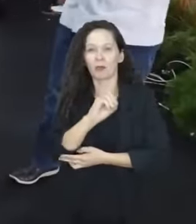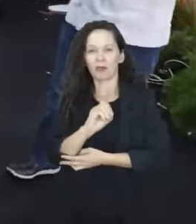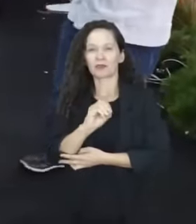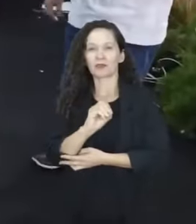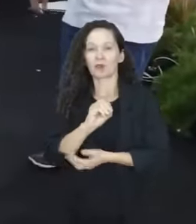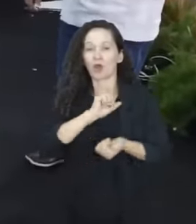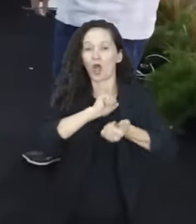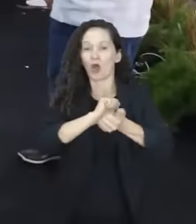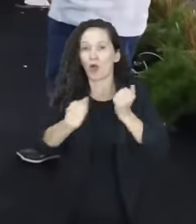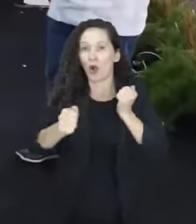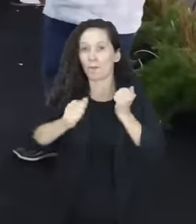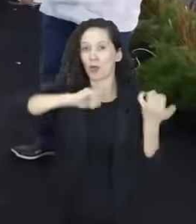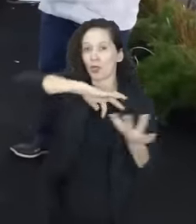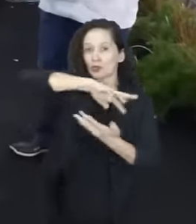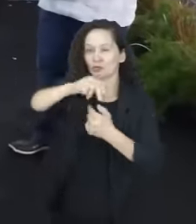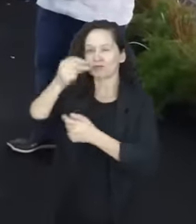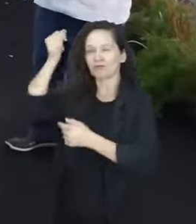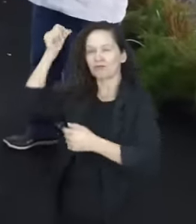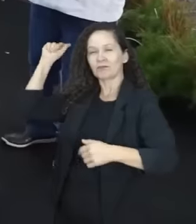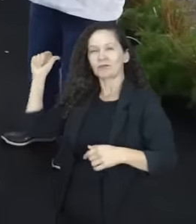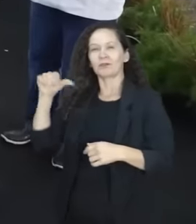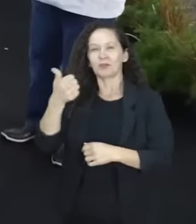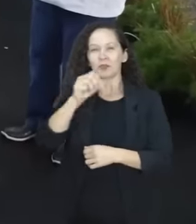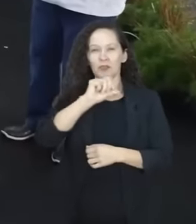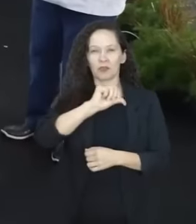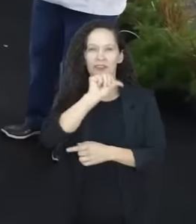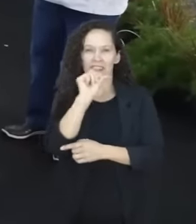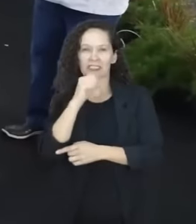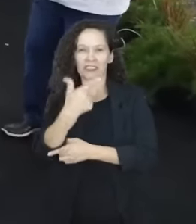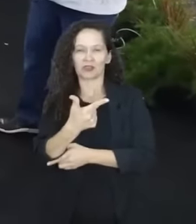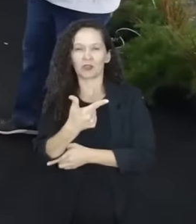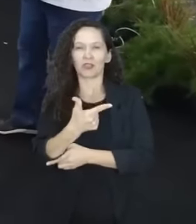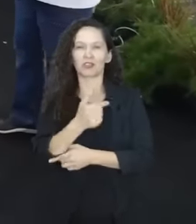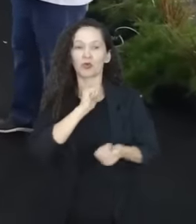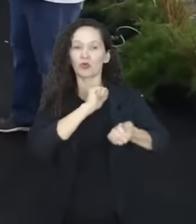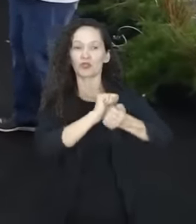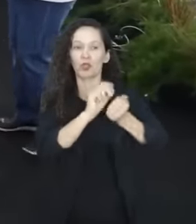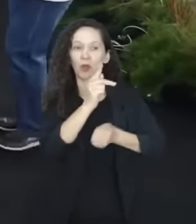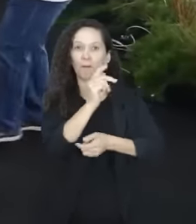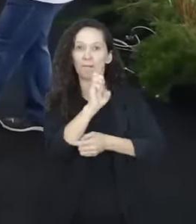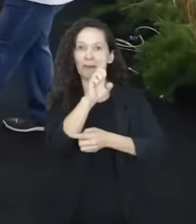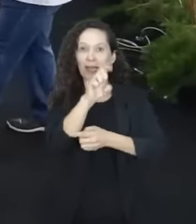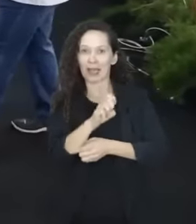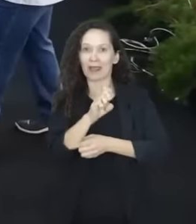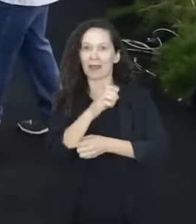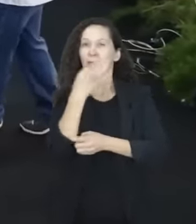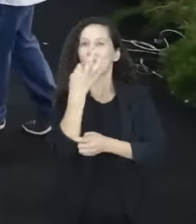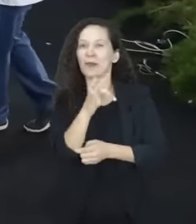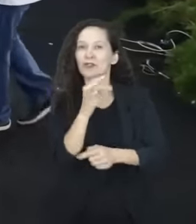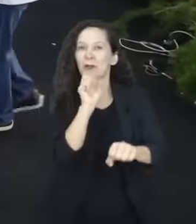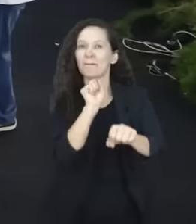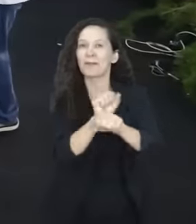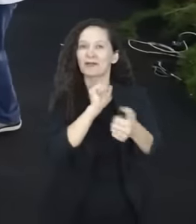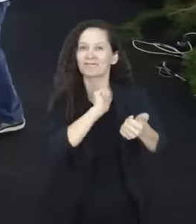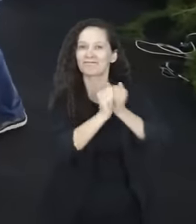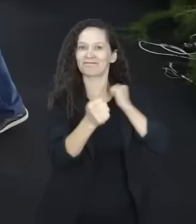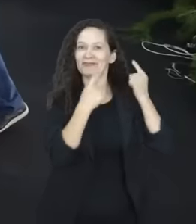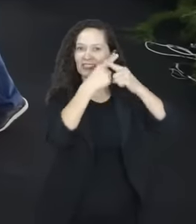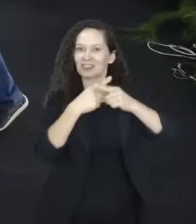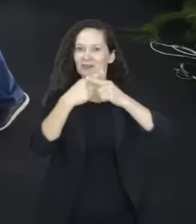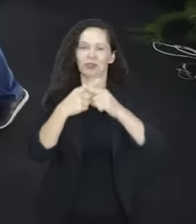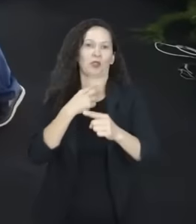62, o Pelé se machucou. E o Pelé parou de jogar. Não pôde entrar em campo no